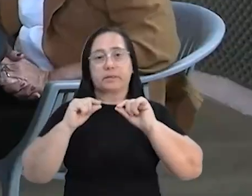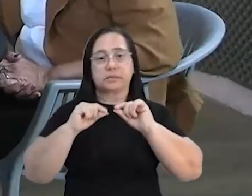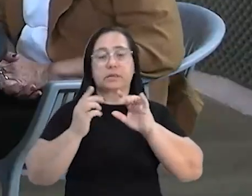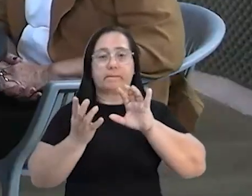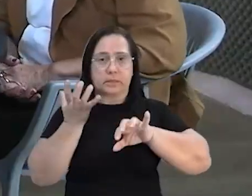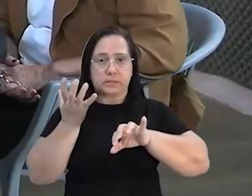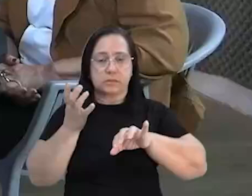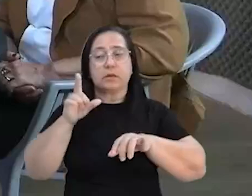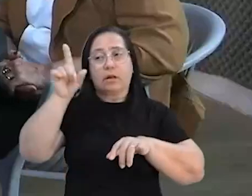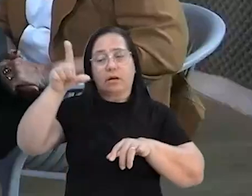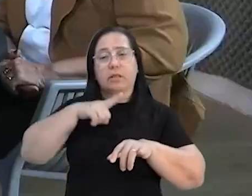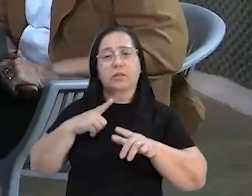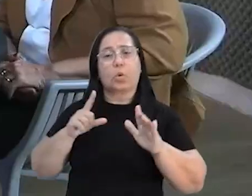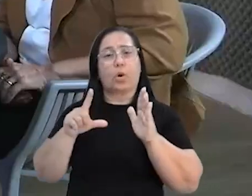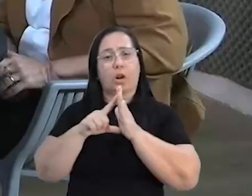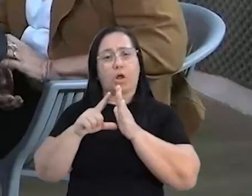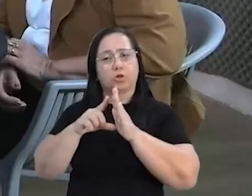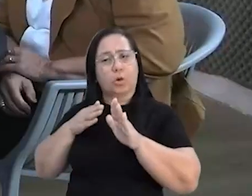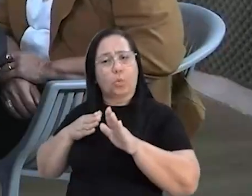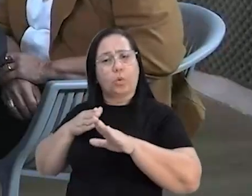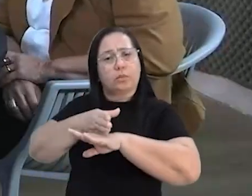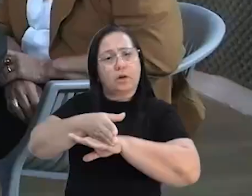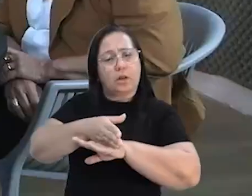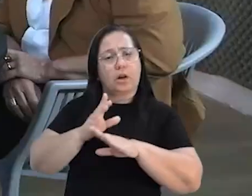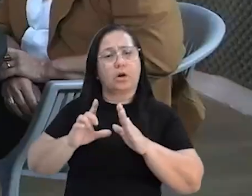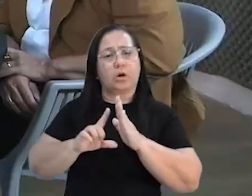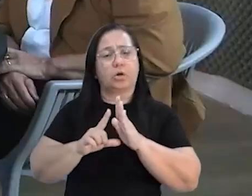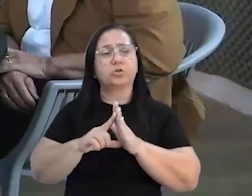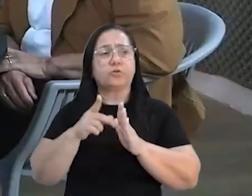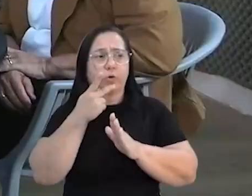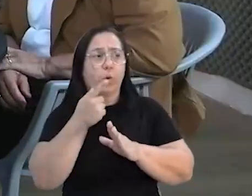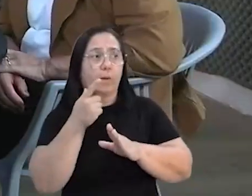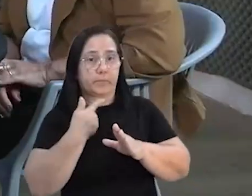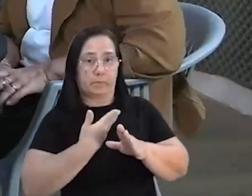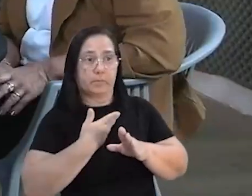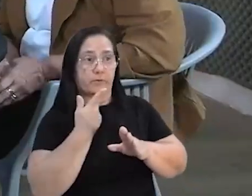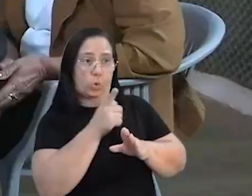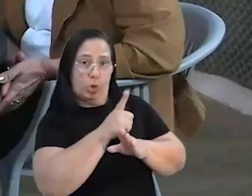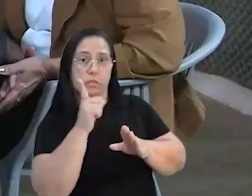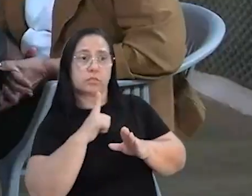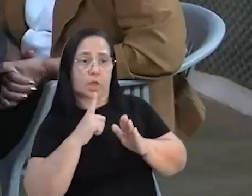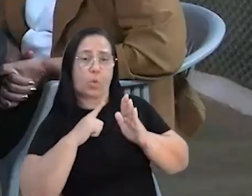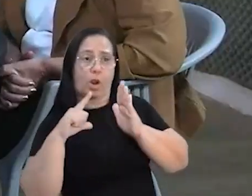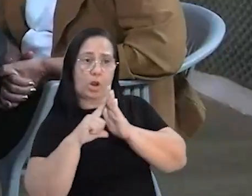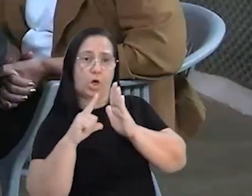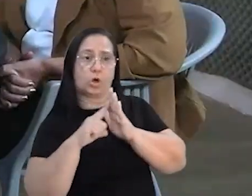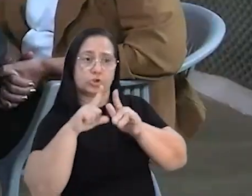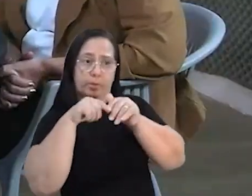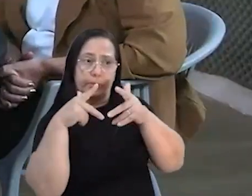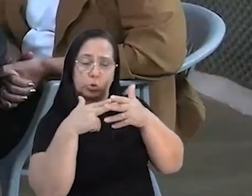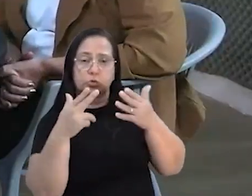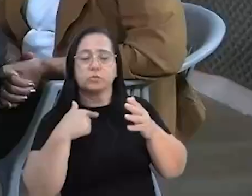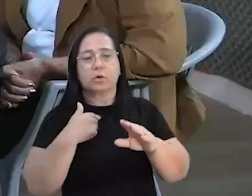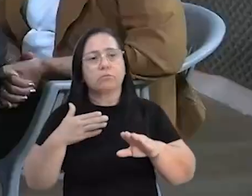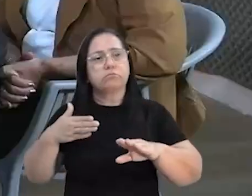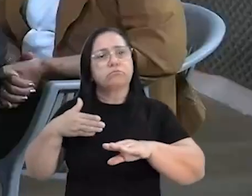lá tem uma loja. E quando eu entrei na loja, ele disse, não, tem uma loja aqui que tem produtos e tal. Só